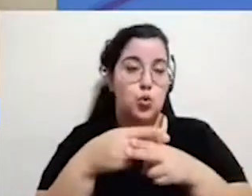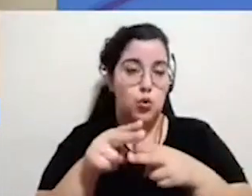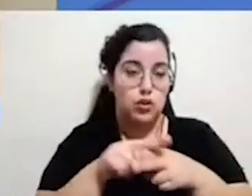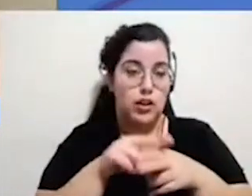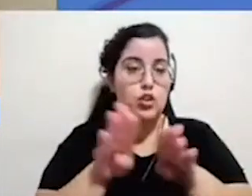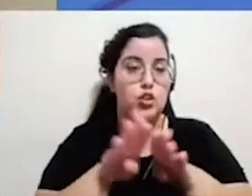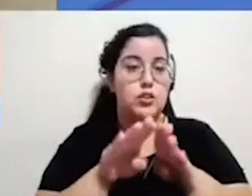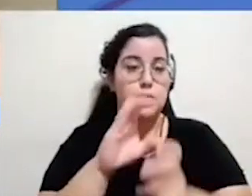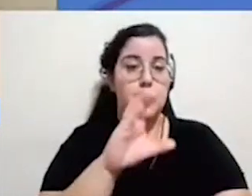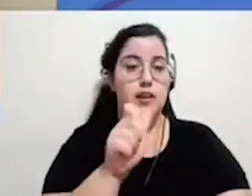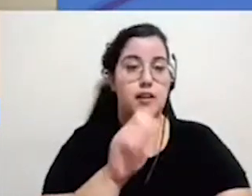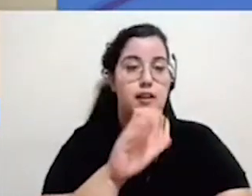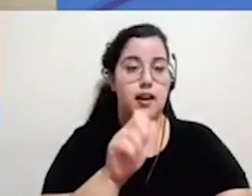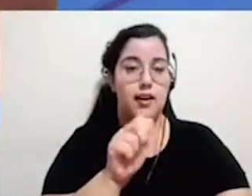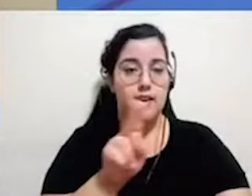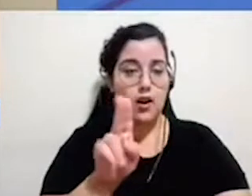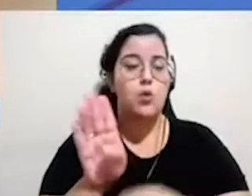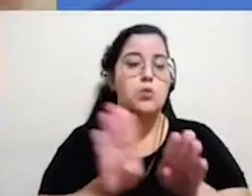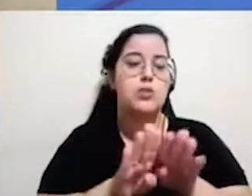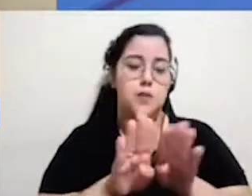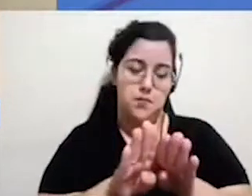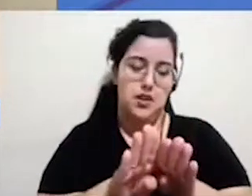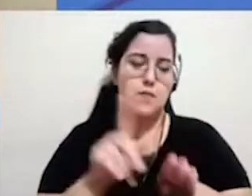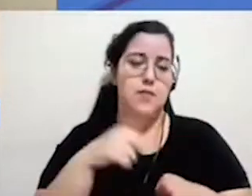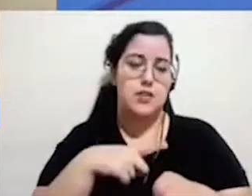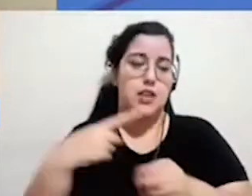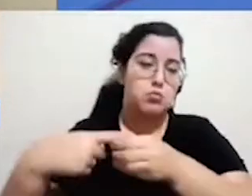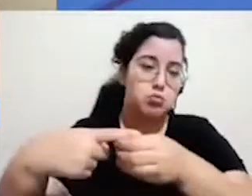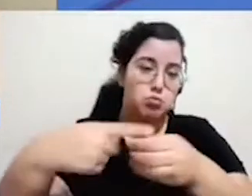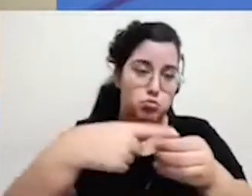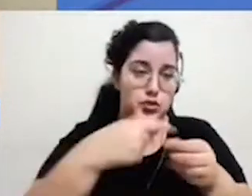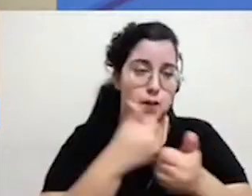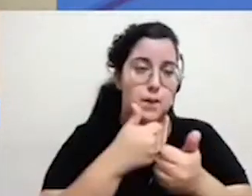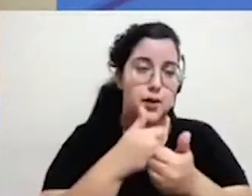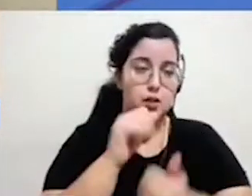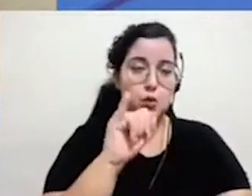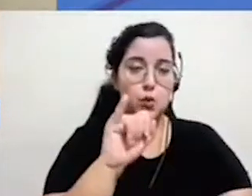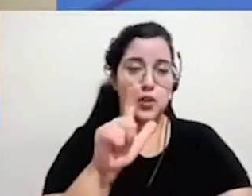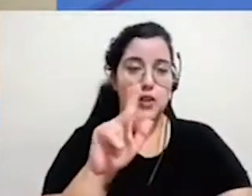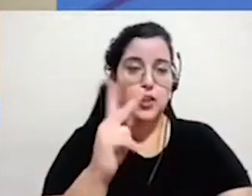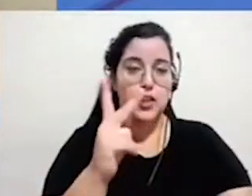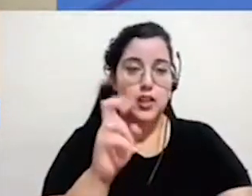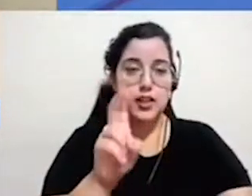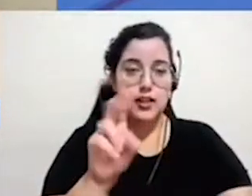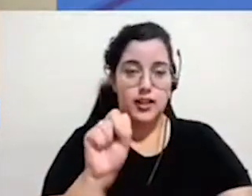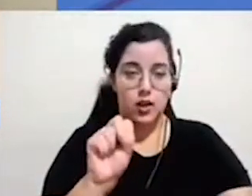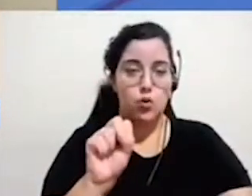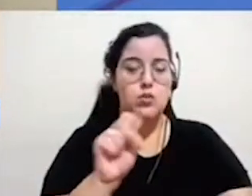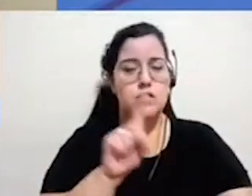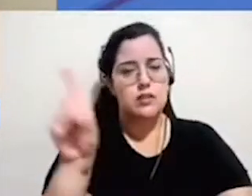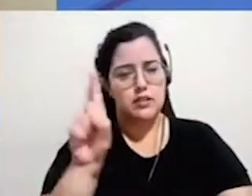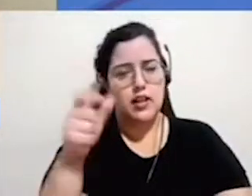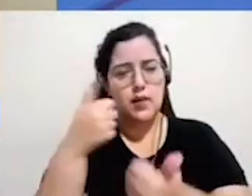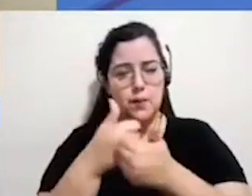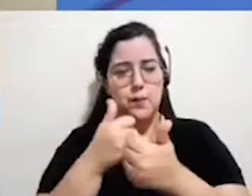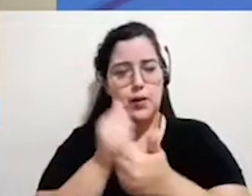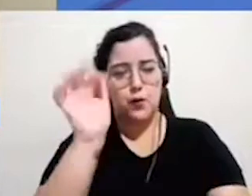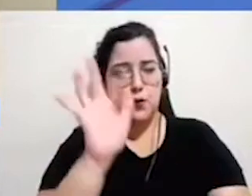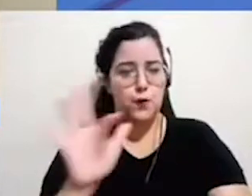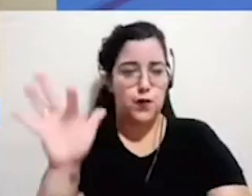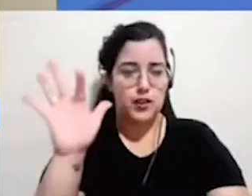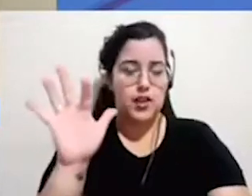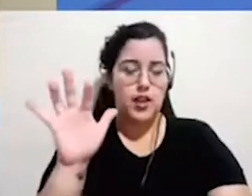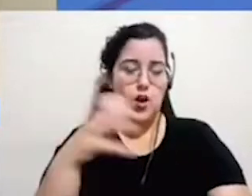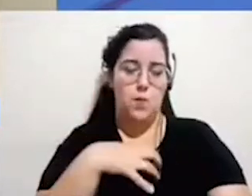longo de vários municípios ali, em torno da região de Ilhéus e tal. Então, a Universidade Federal do Sul da Bahia, que tem